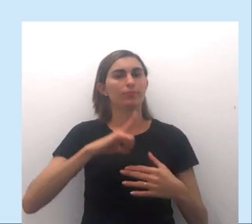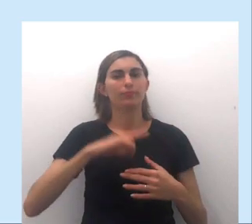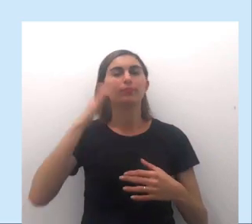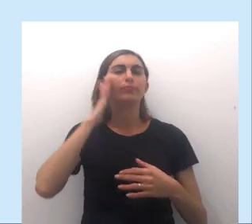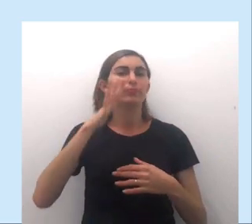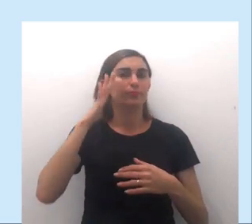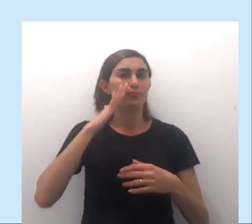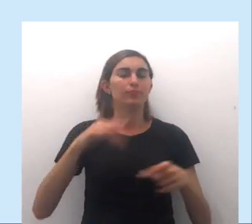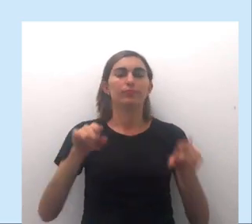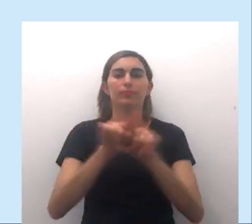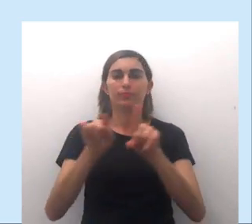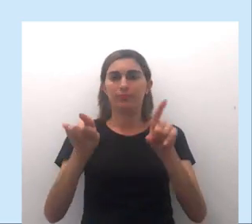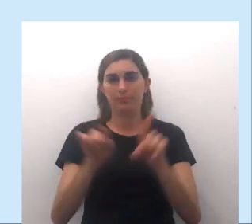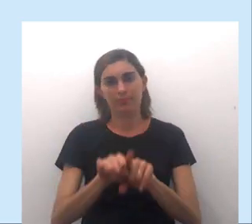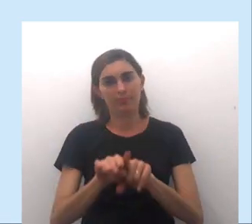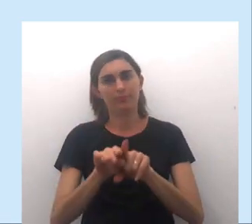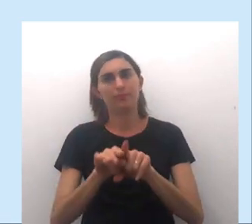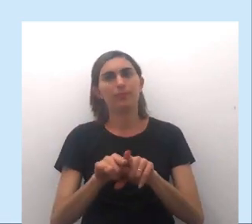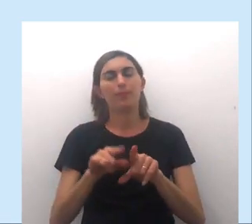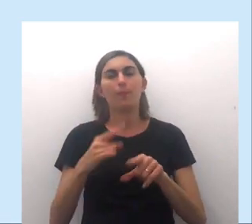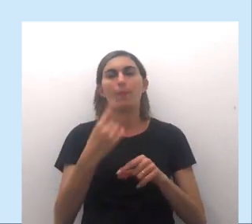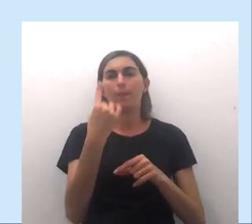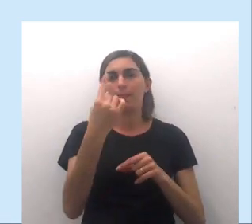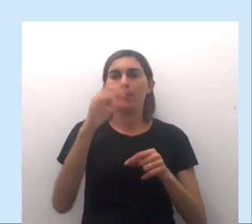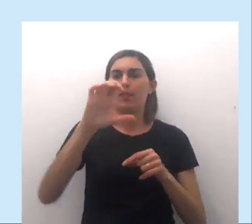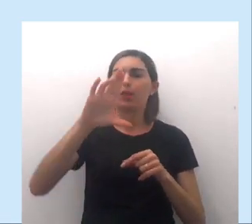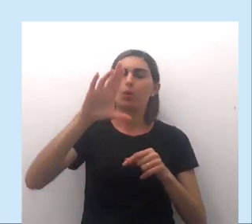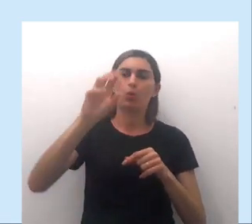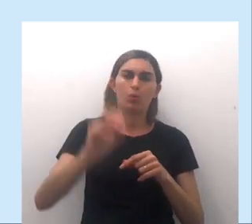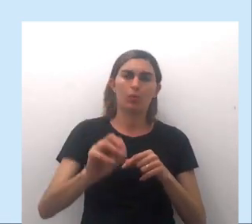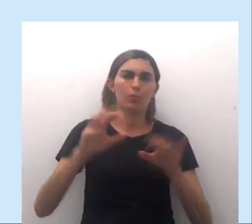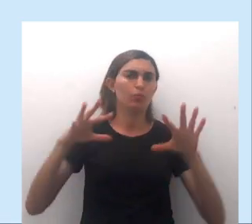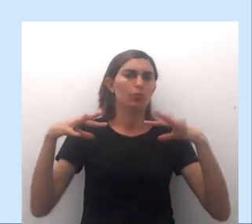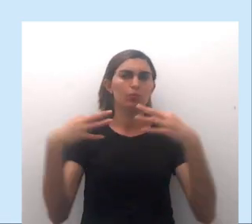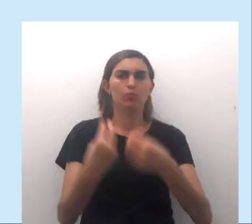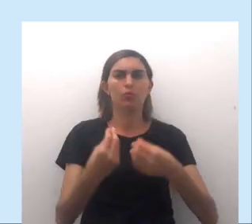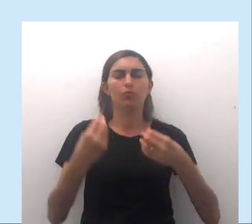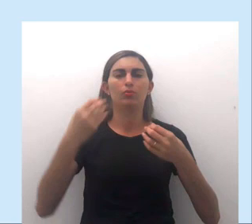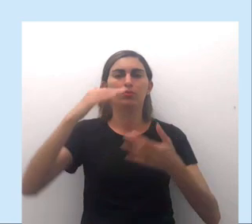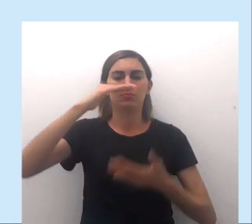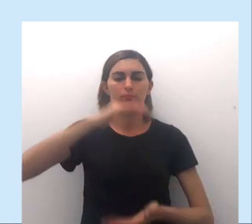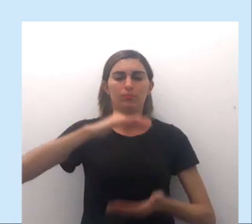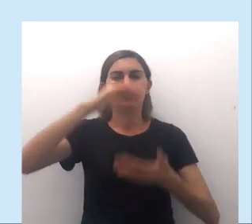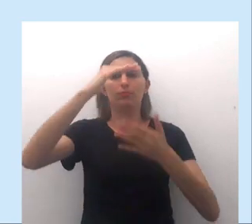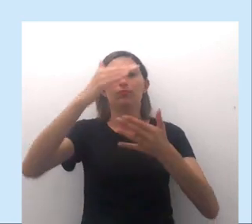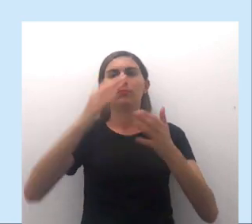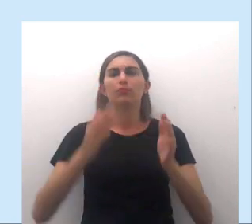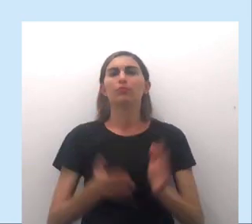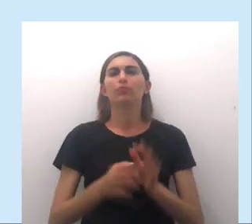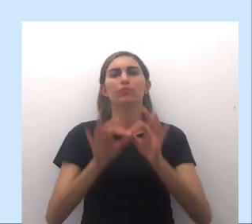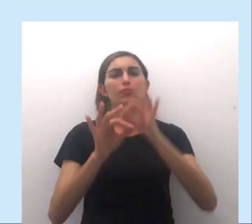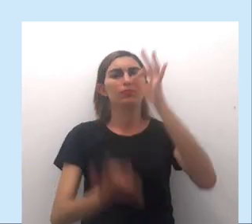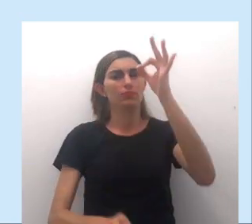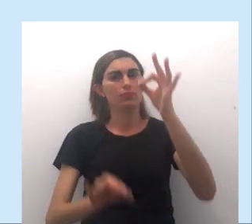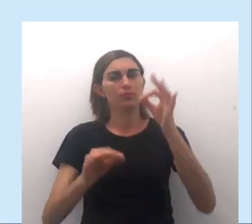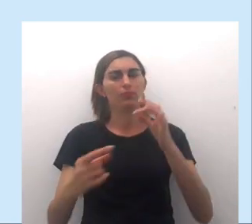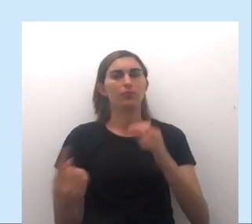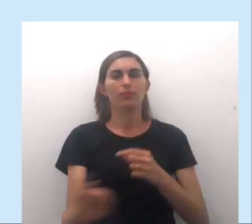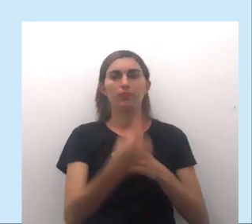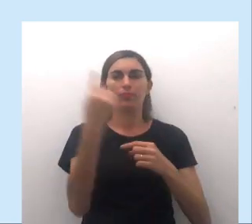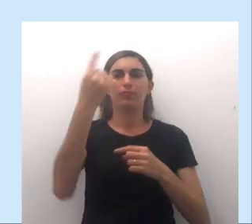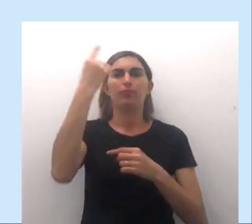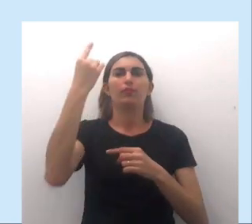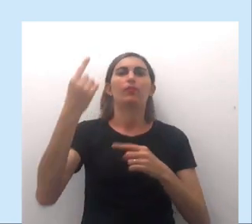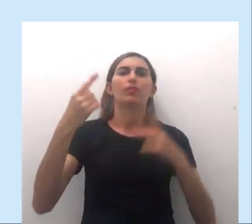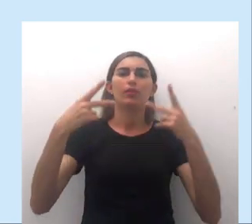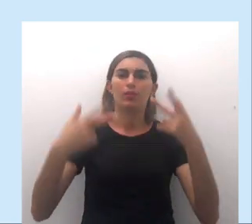você tem que entender também que um cubo, todas as arestas são iguais. Então, comprimento vai ser igual à